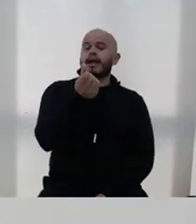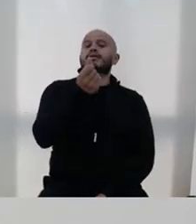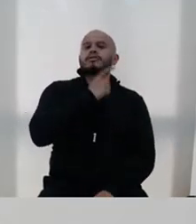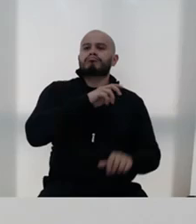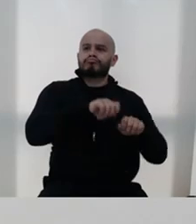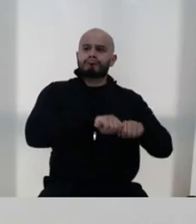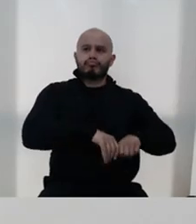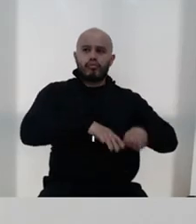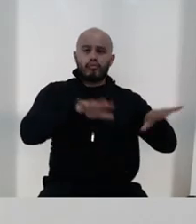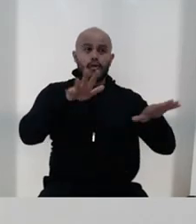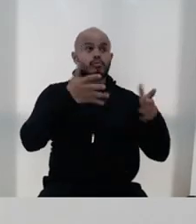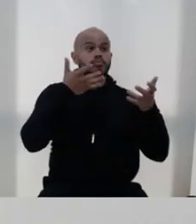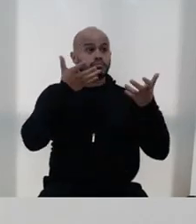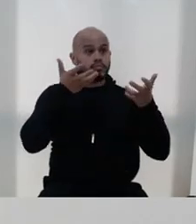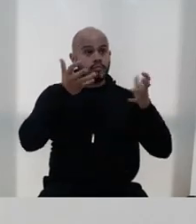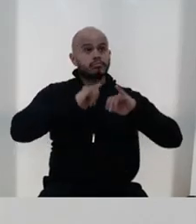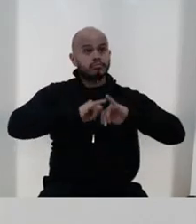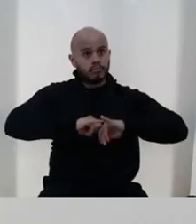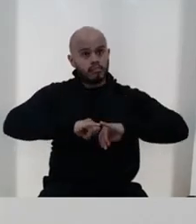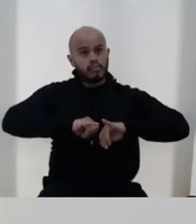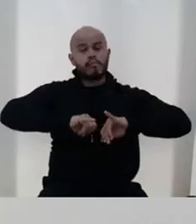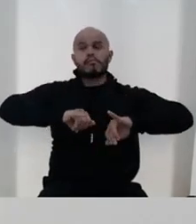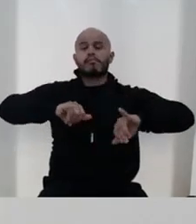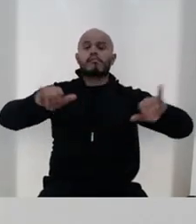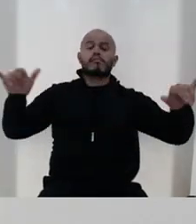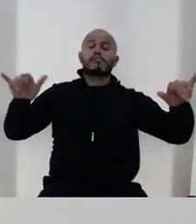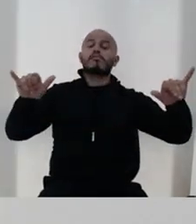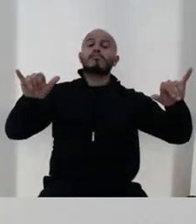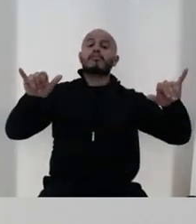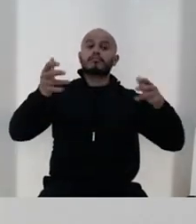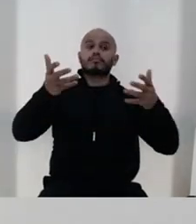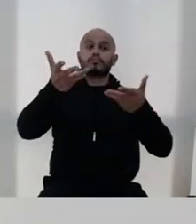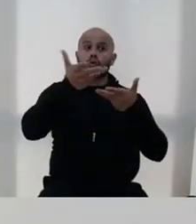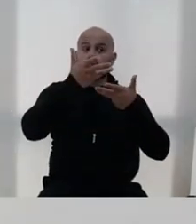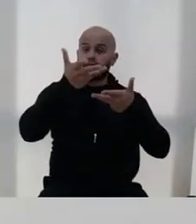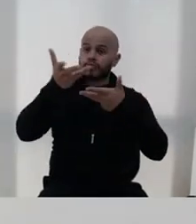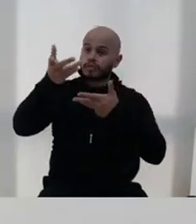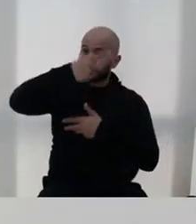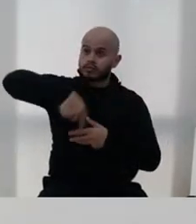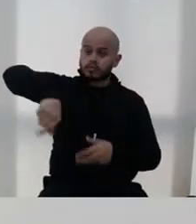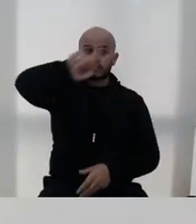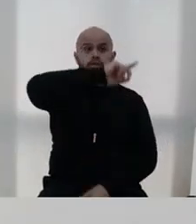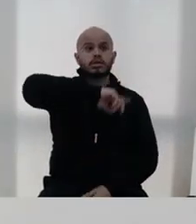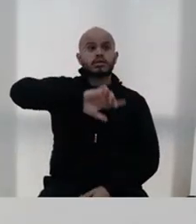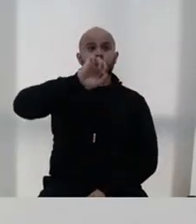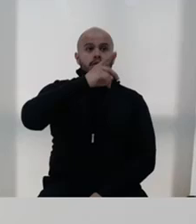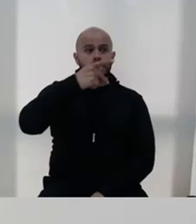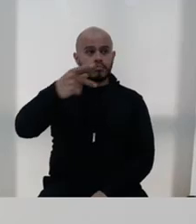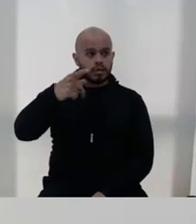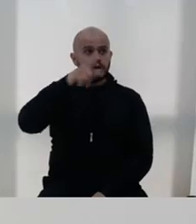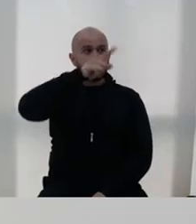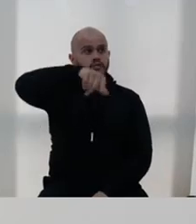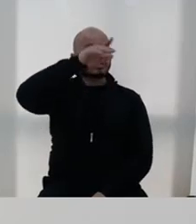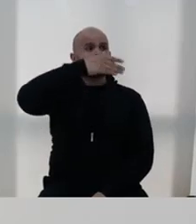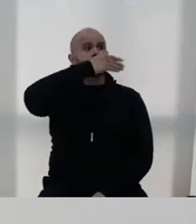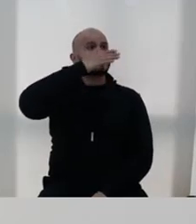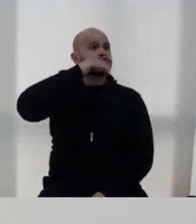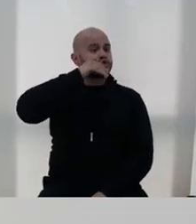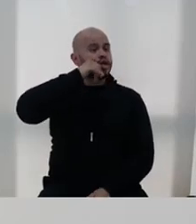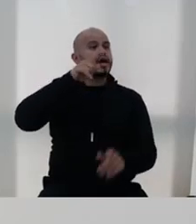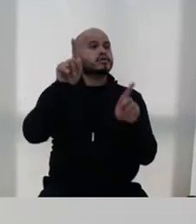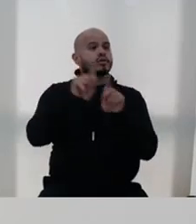Eu queria reforçar e convidar Vossas Excelências, defensores e defensoras públicas, servidores e servidoras, estagiários e